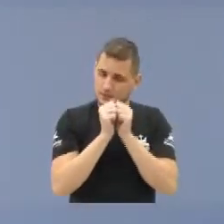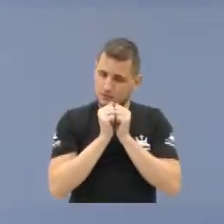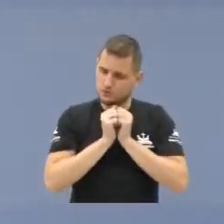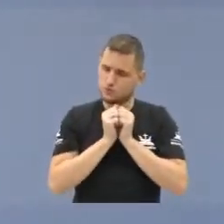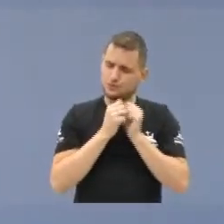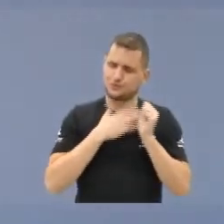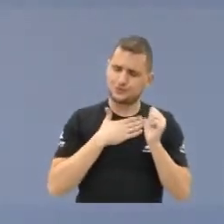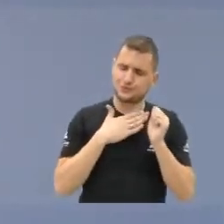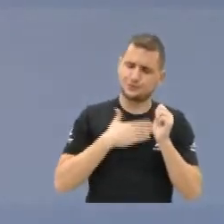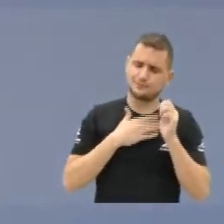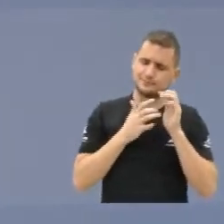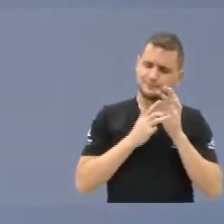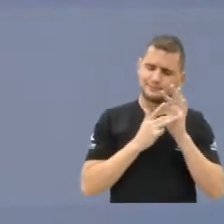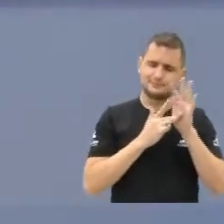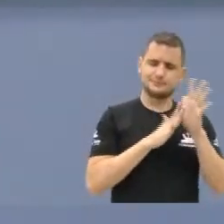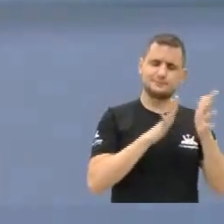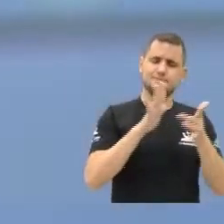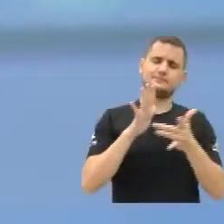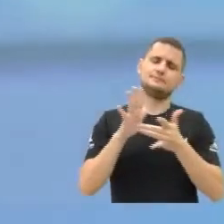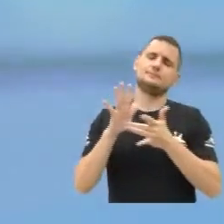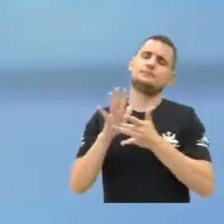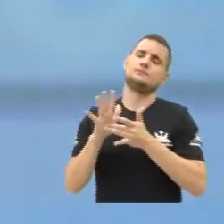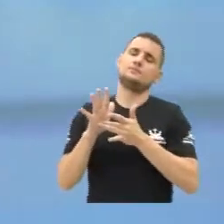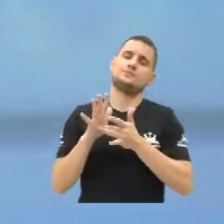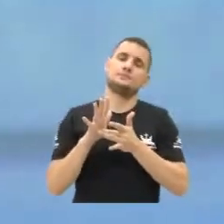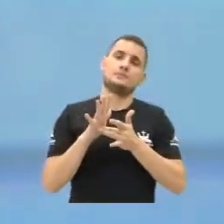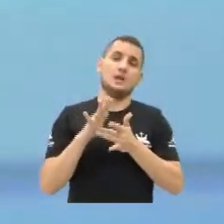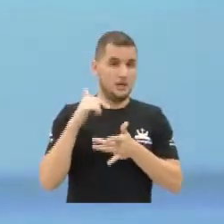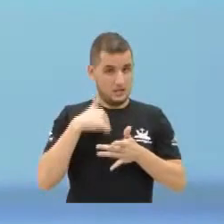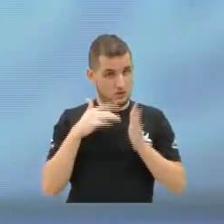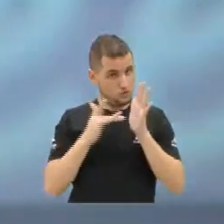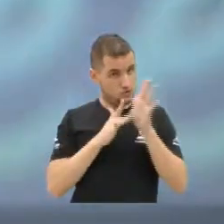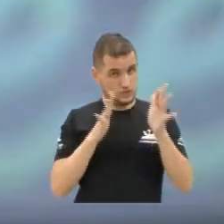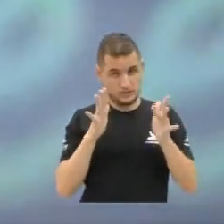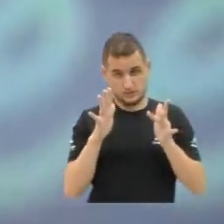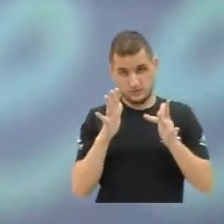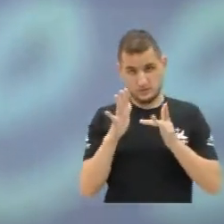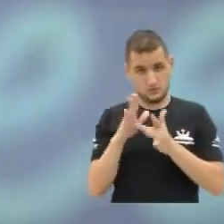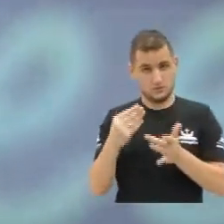atrairei a mim e te